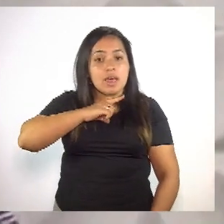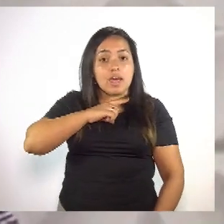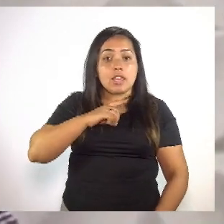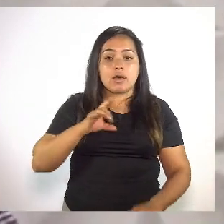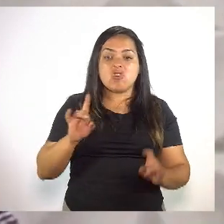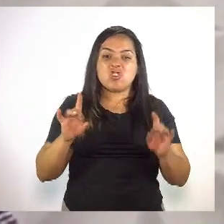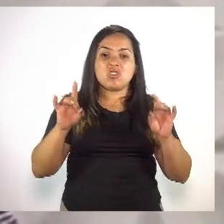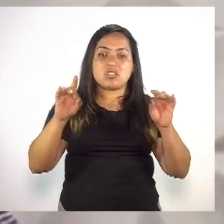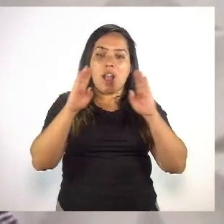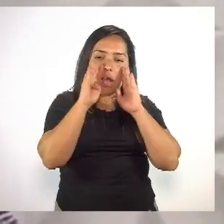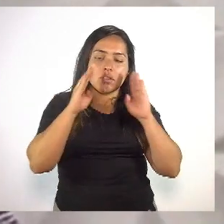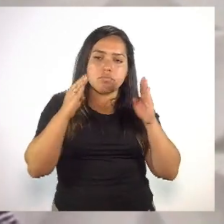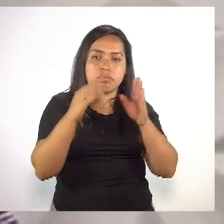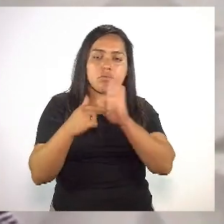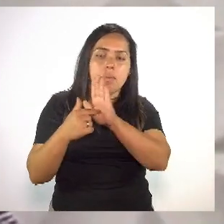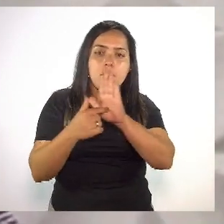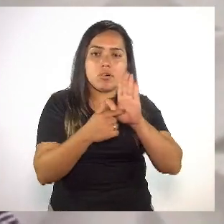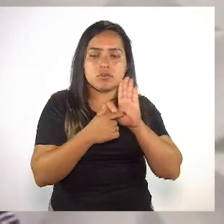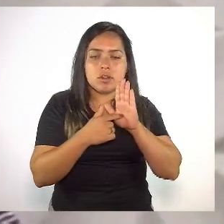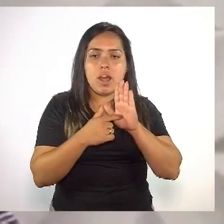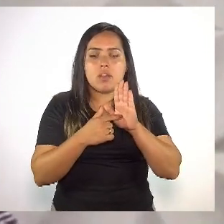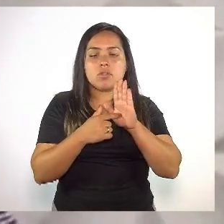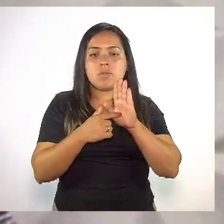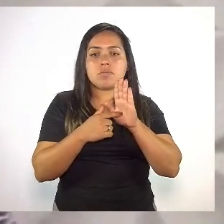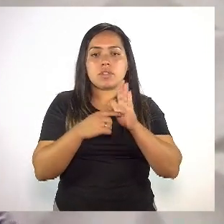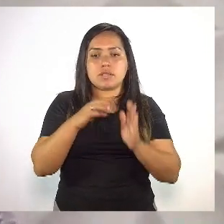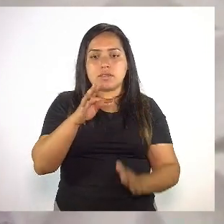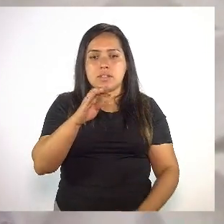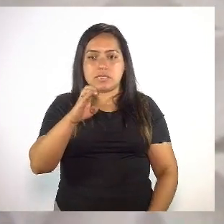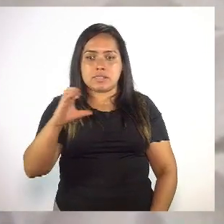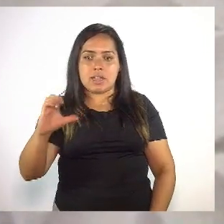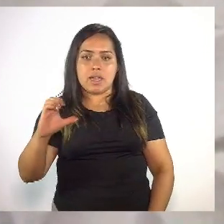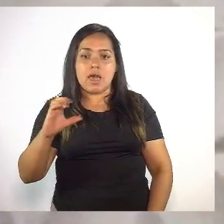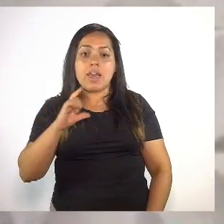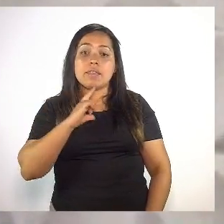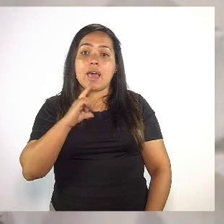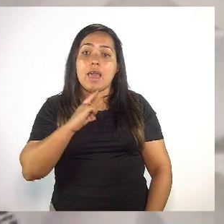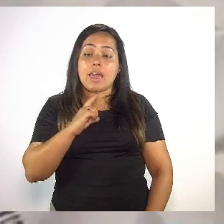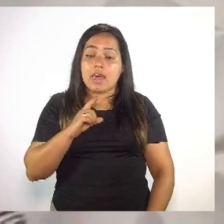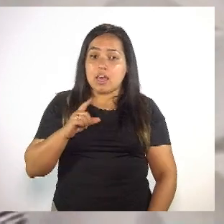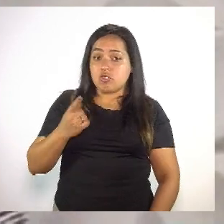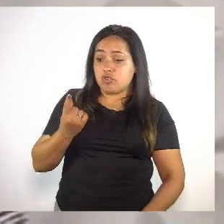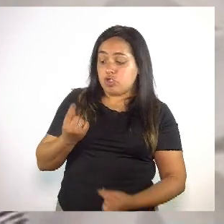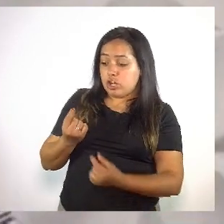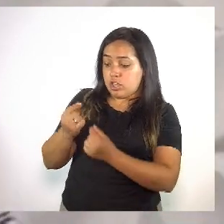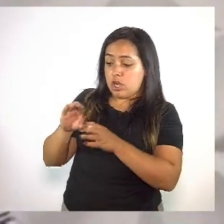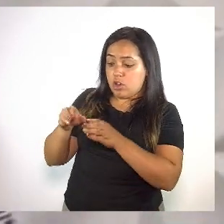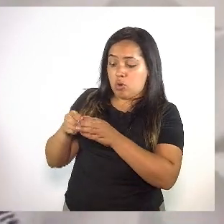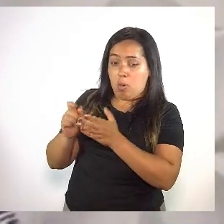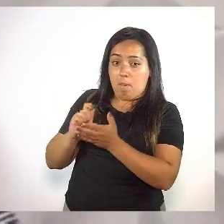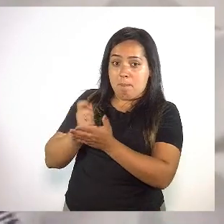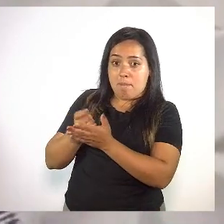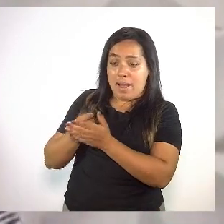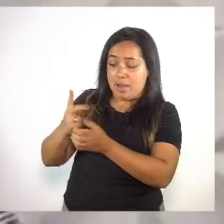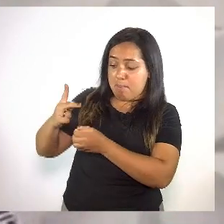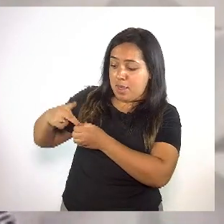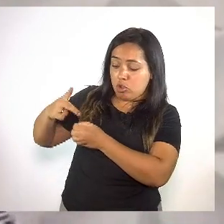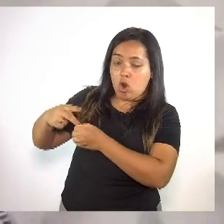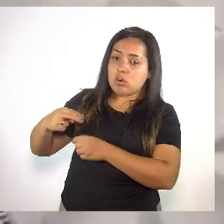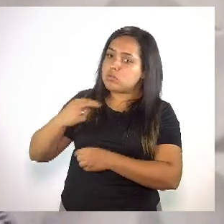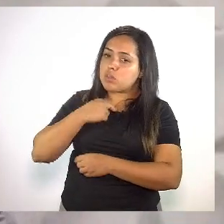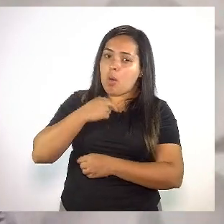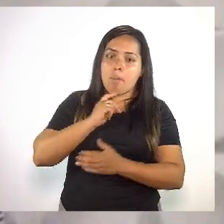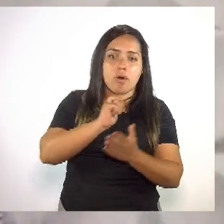que é vedada a utilização de recursos de royalties em pagamento de pessoal. Então, exatamente